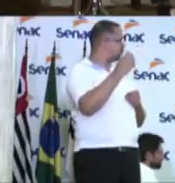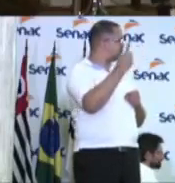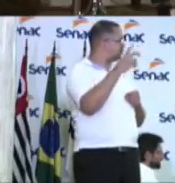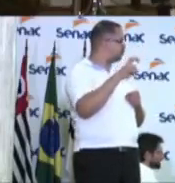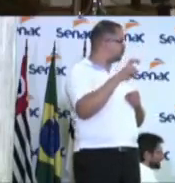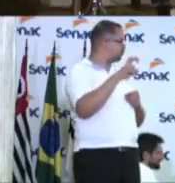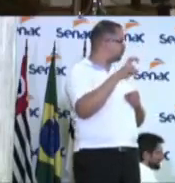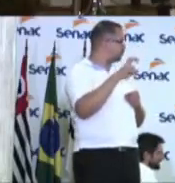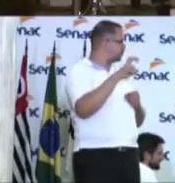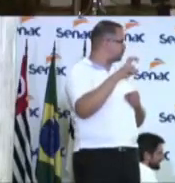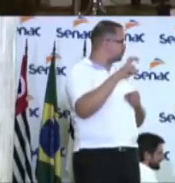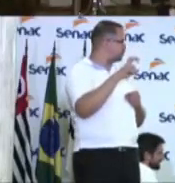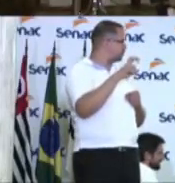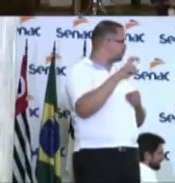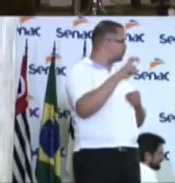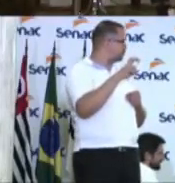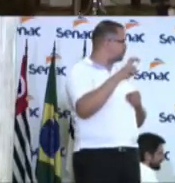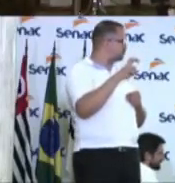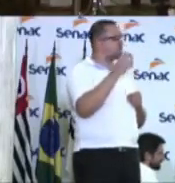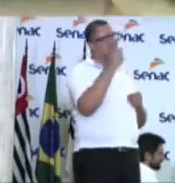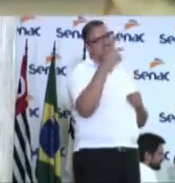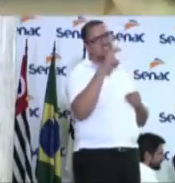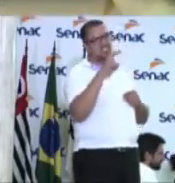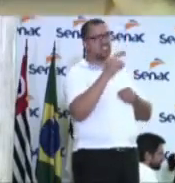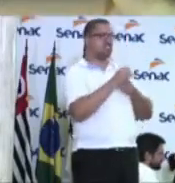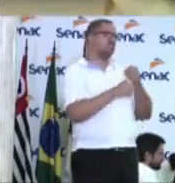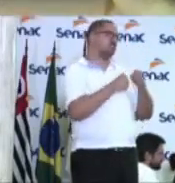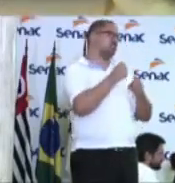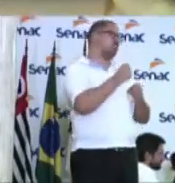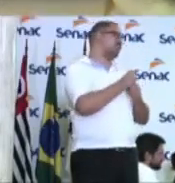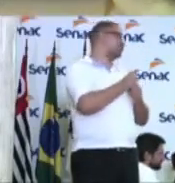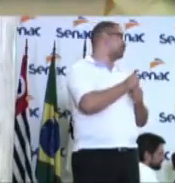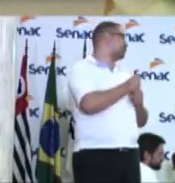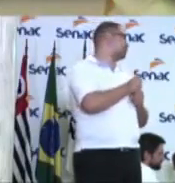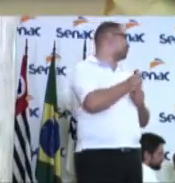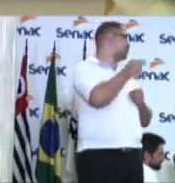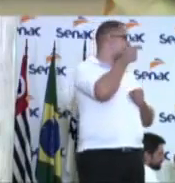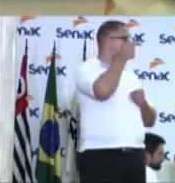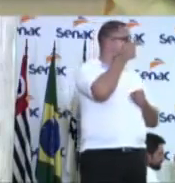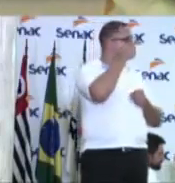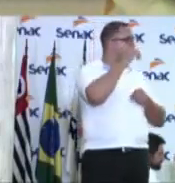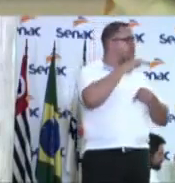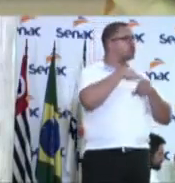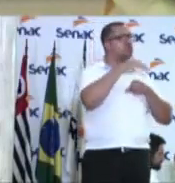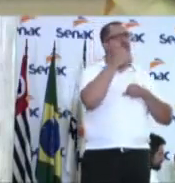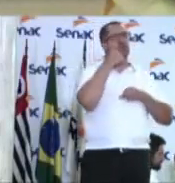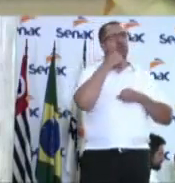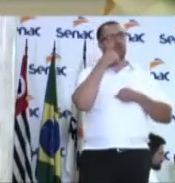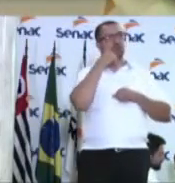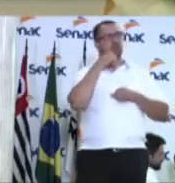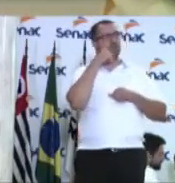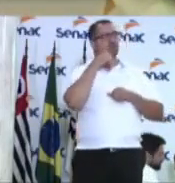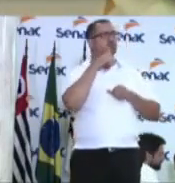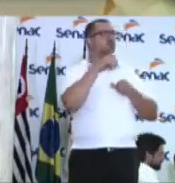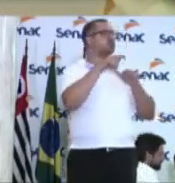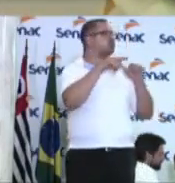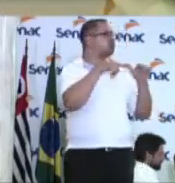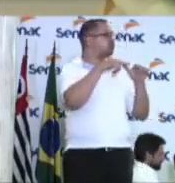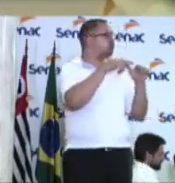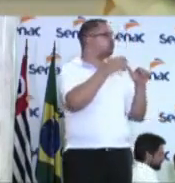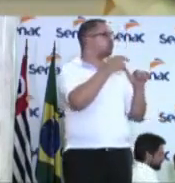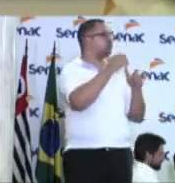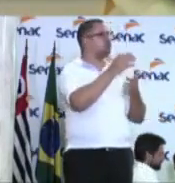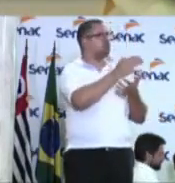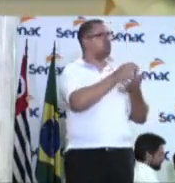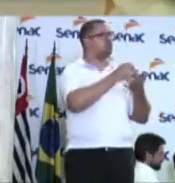talvez. Porque a gente não só vê, vai começar a ver cada vez mais, né, mulheres criando para cerveja, como a